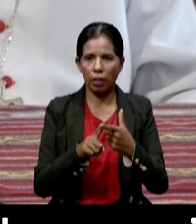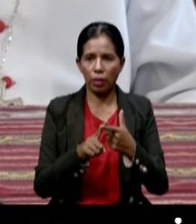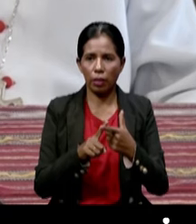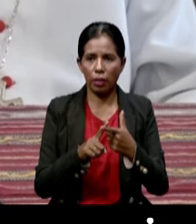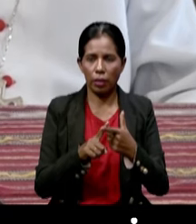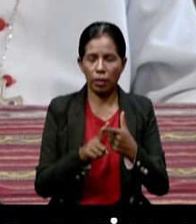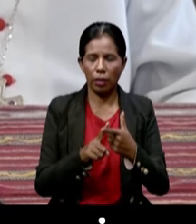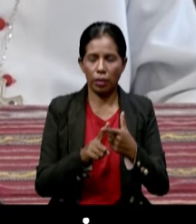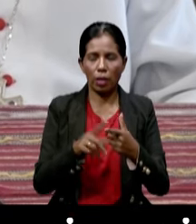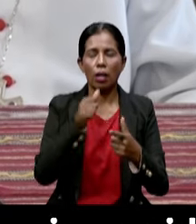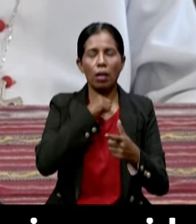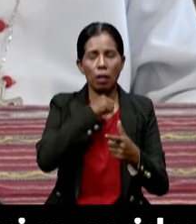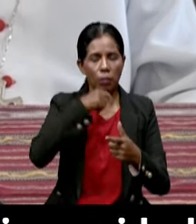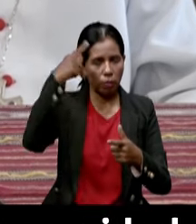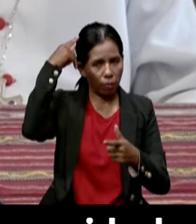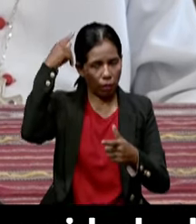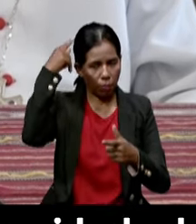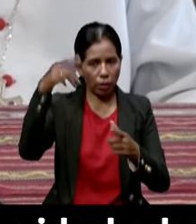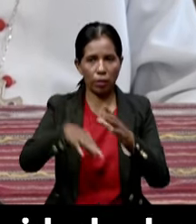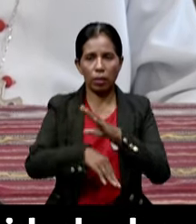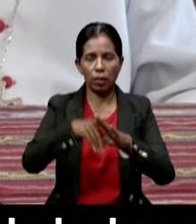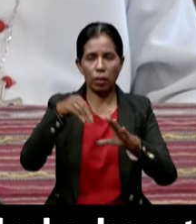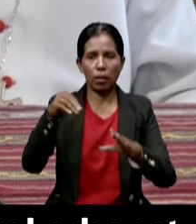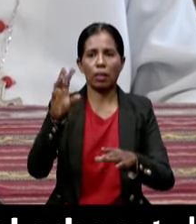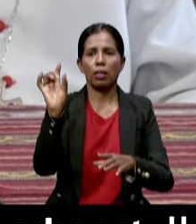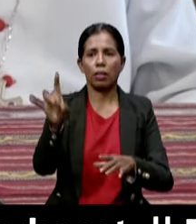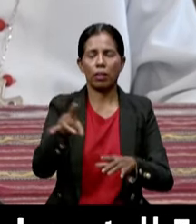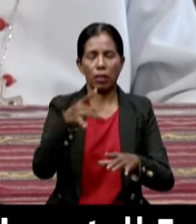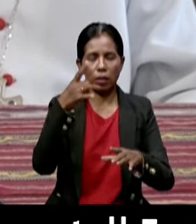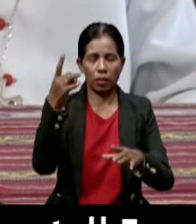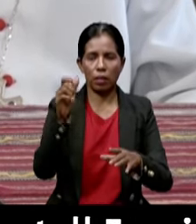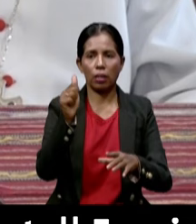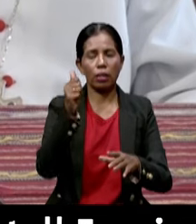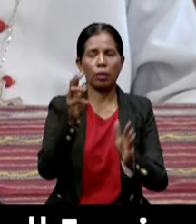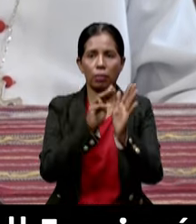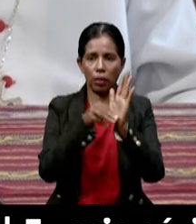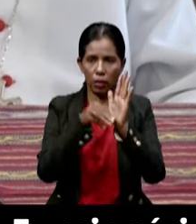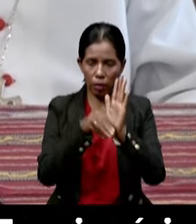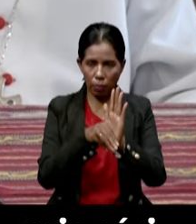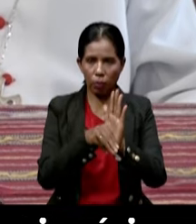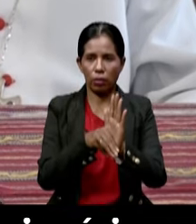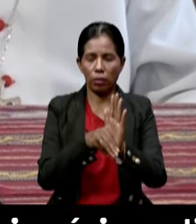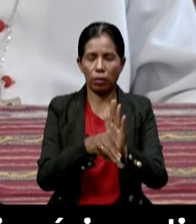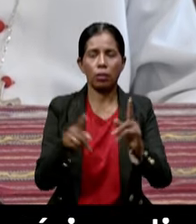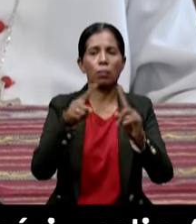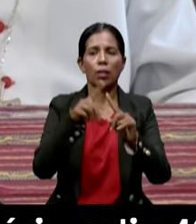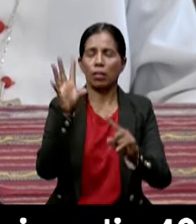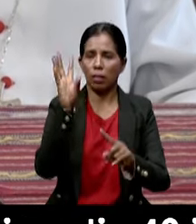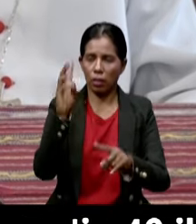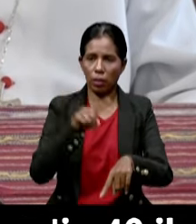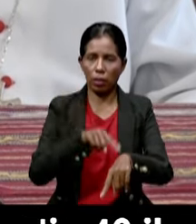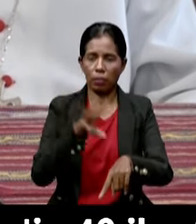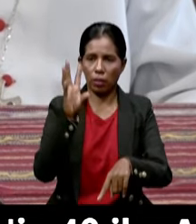Exatamente, ele sai da Nunciatura às 17:50, 10 minutos antes das 6. E os